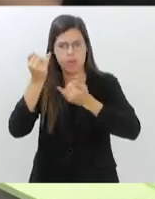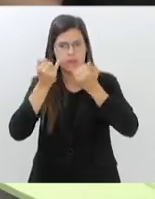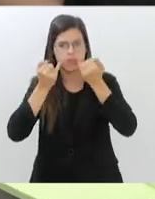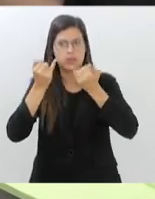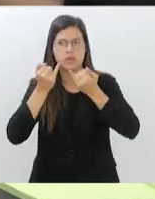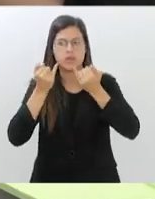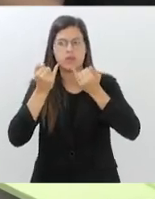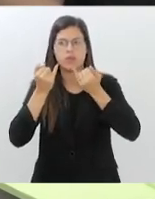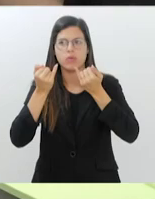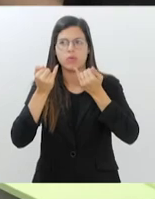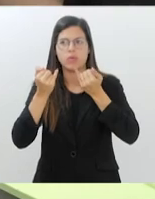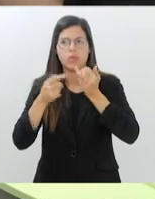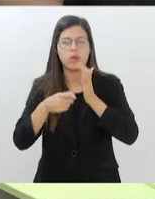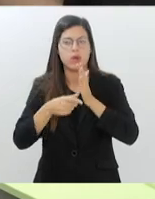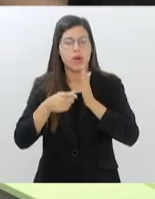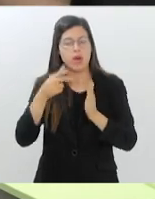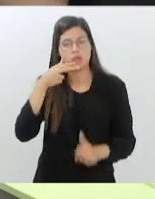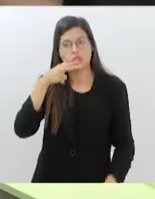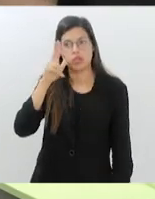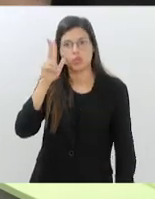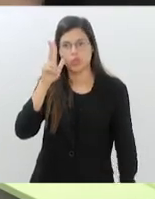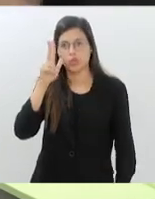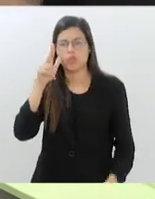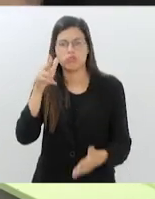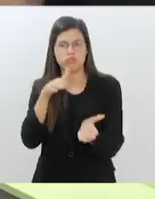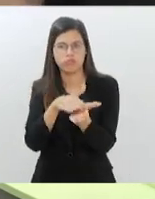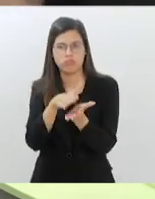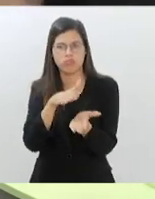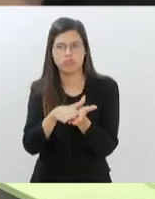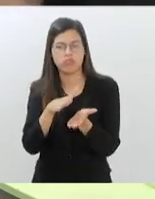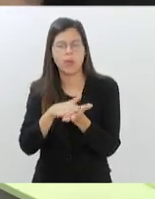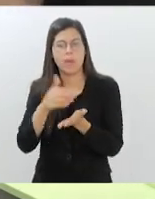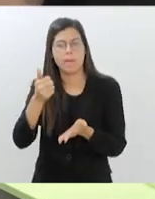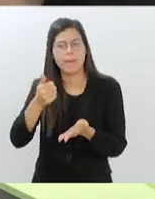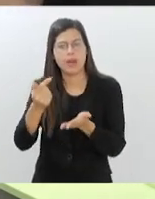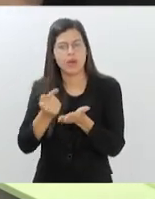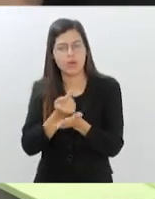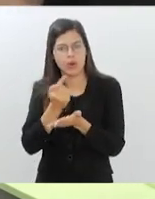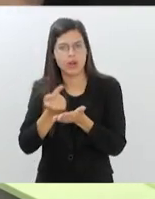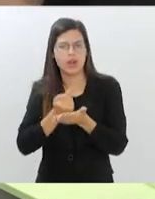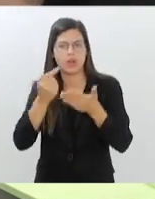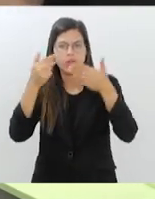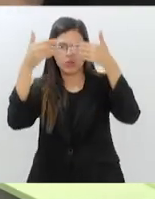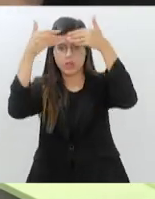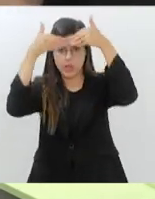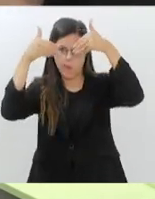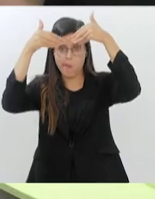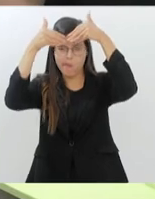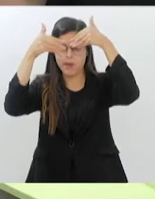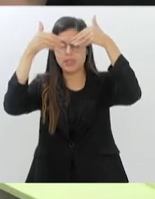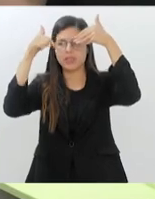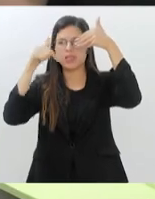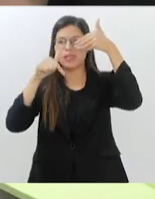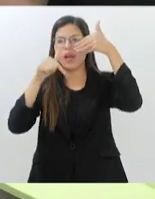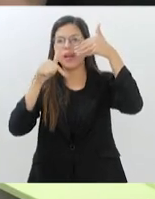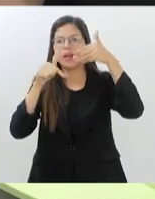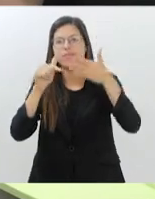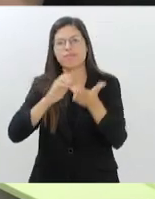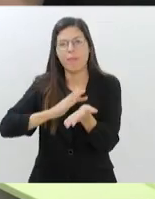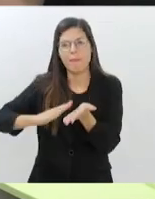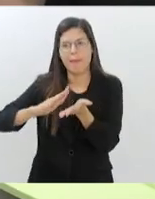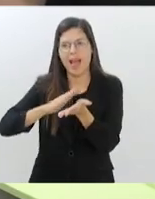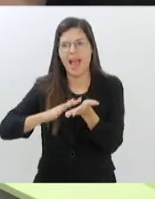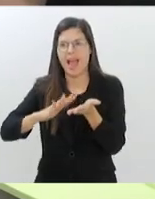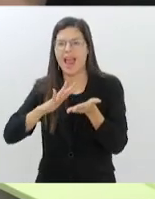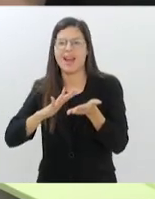aqui anteontem foi lançado oficialmente o primeiro livro da ubanda em briley uma coisa desse tamanho